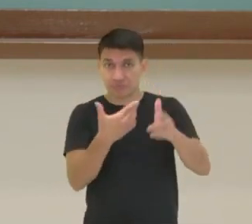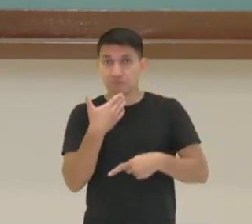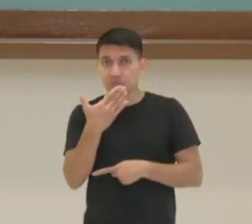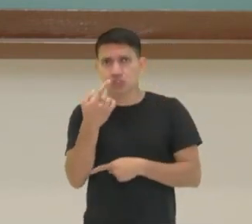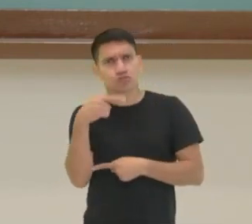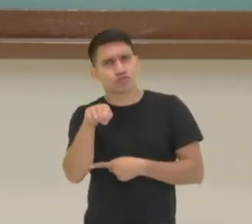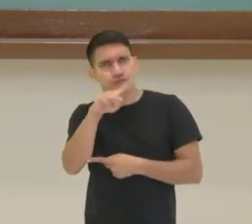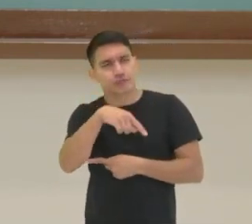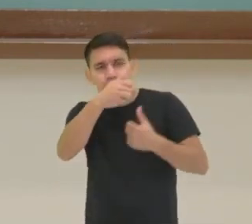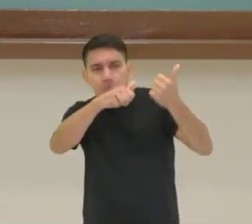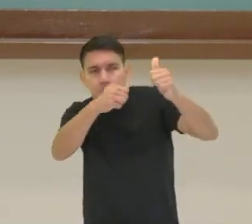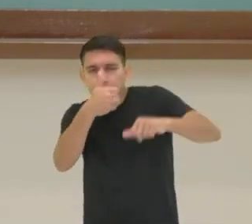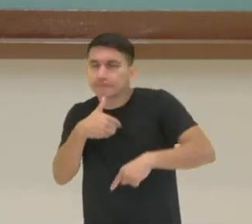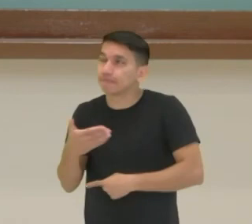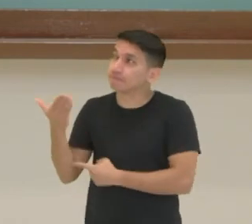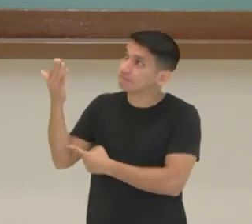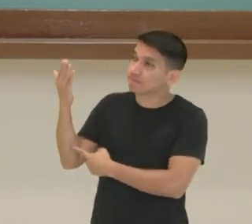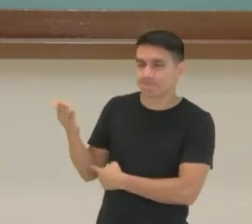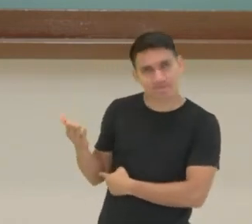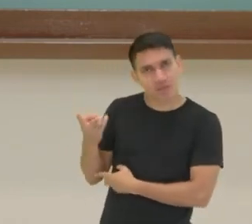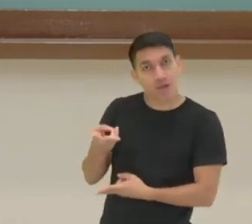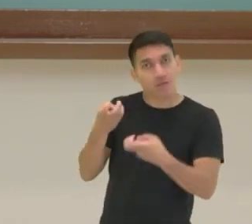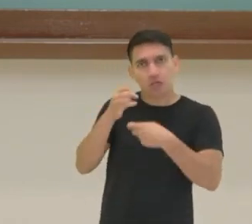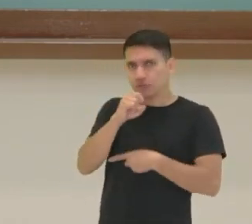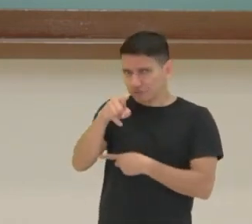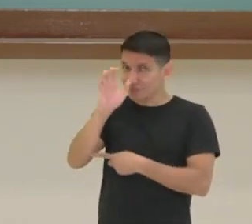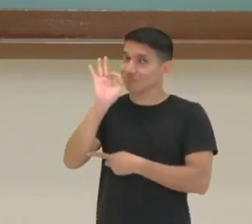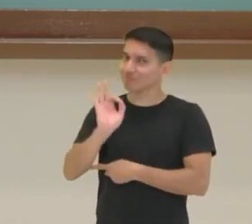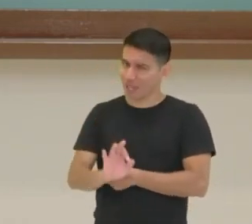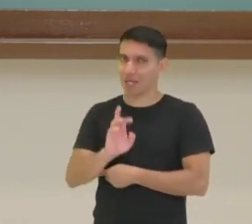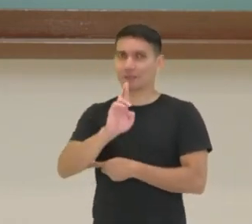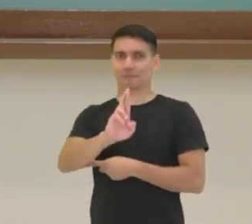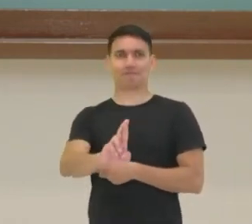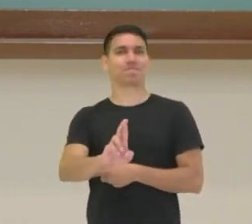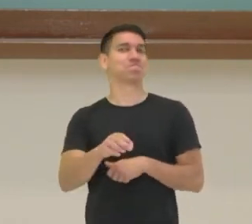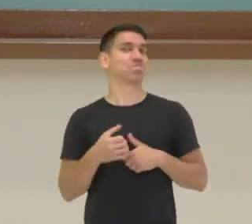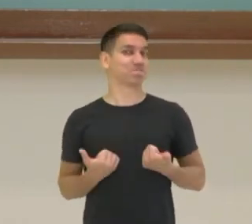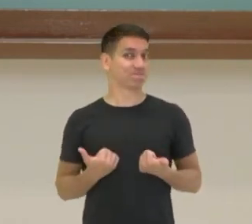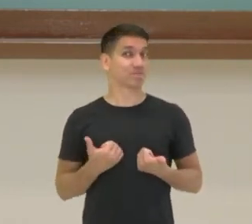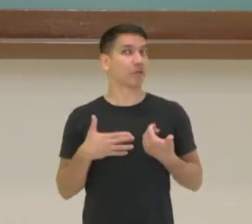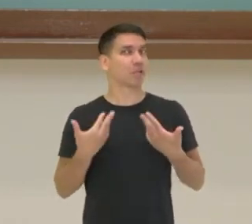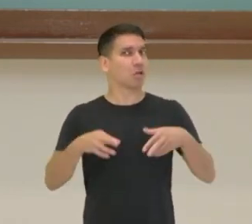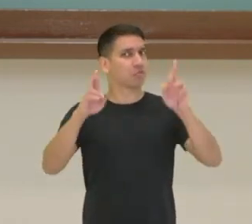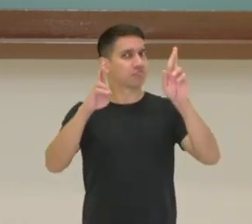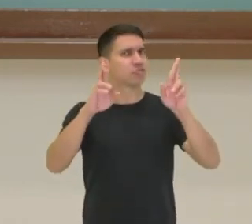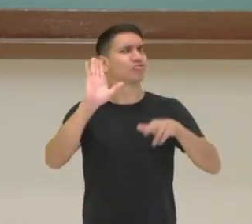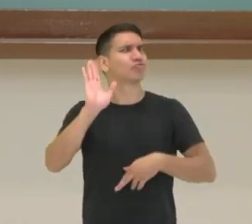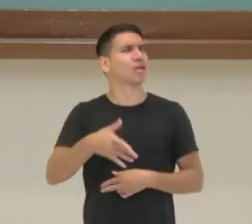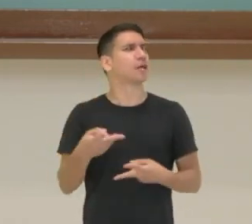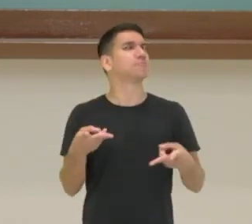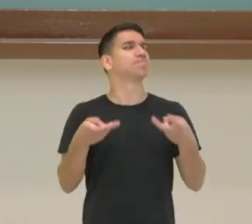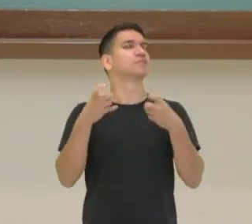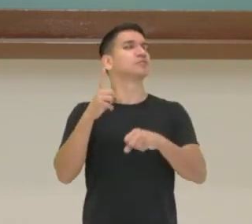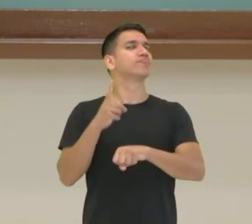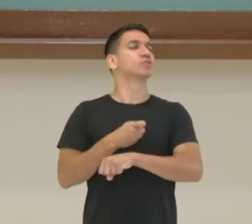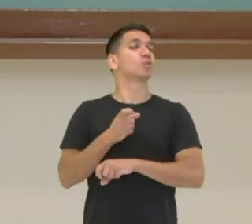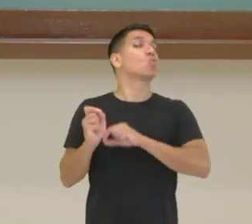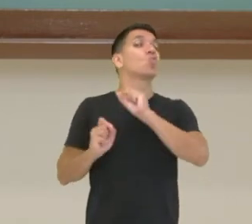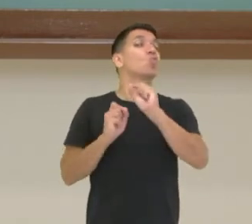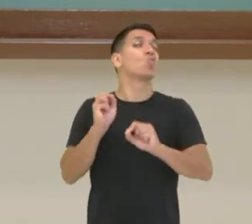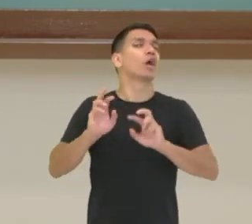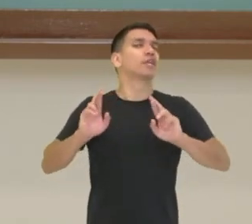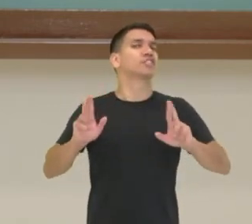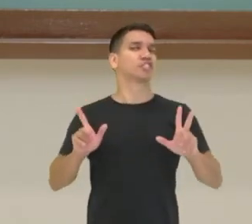vocês observarem? Então vamos ver aqui se vocês acertaram, né? Então eu espero que você já tenha percebido, então, qual